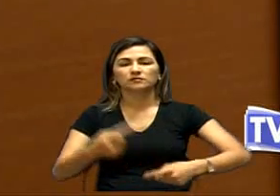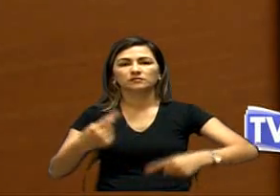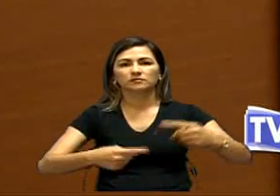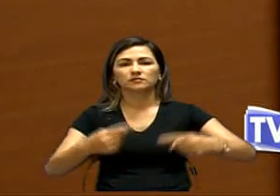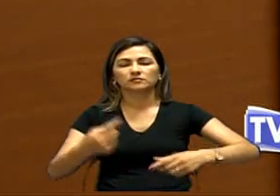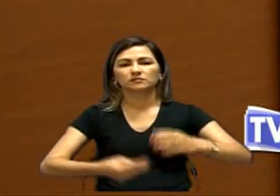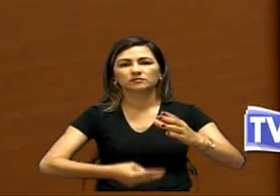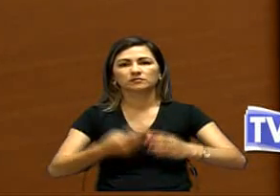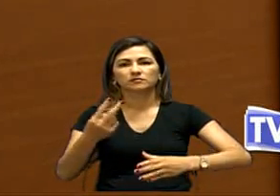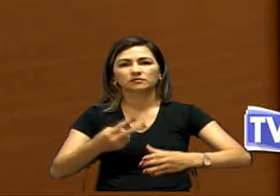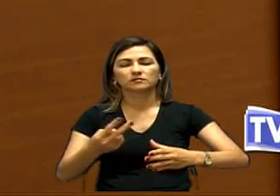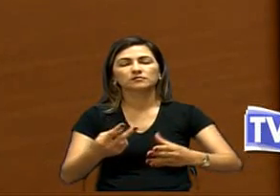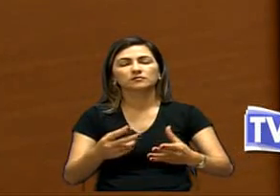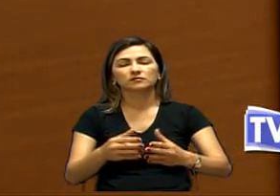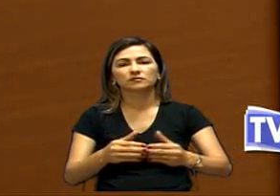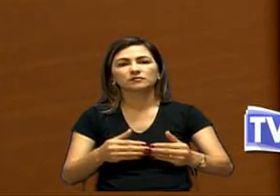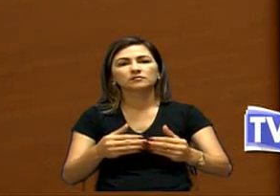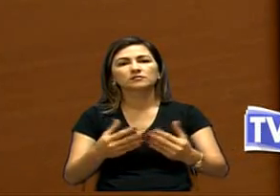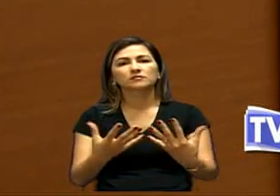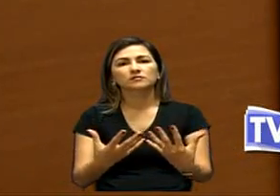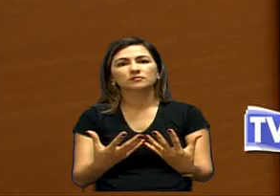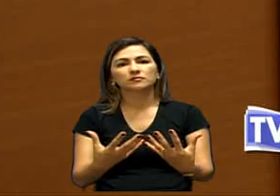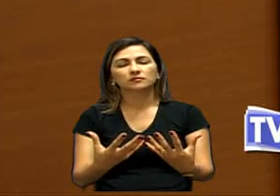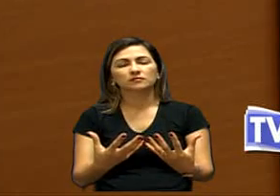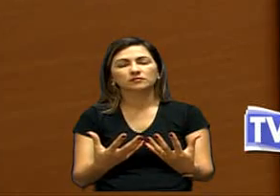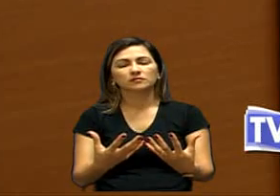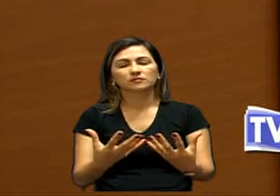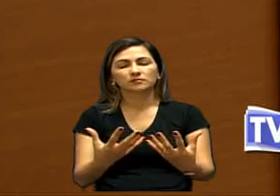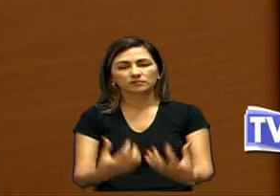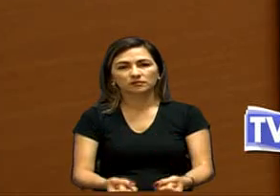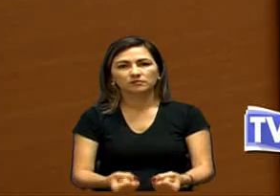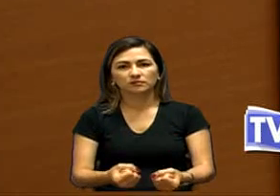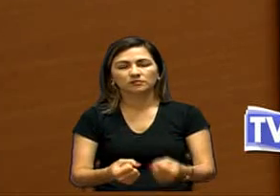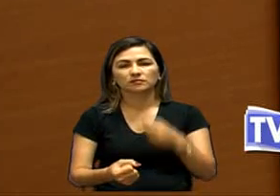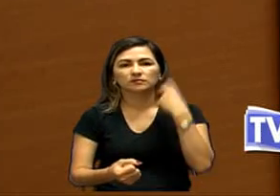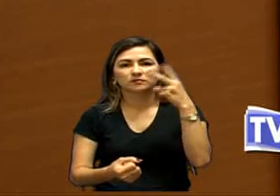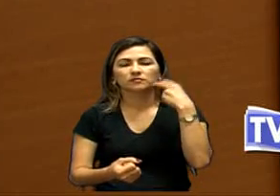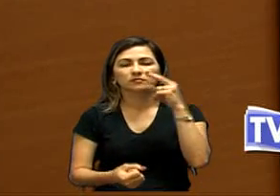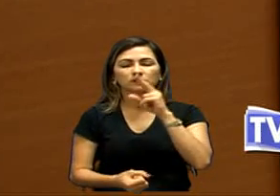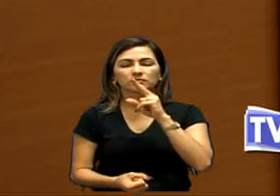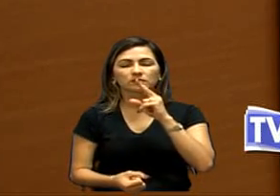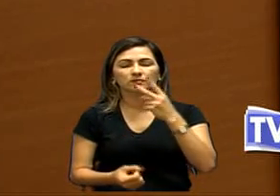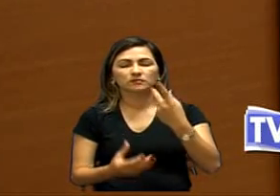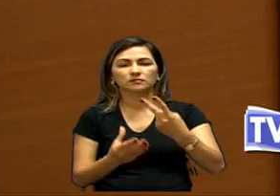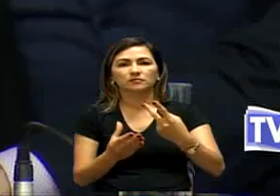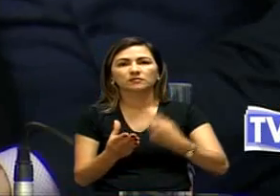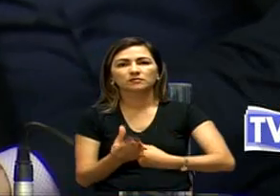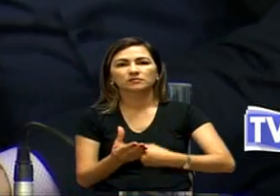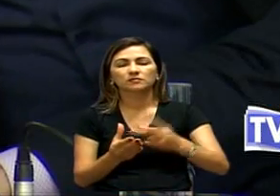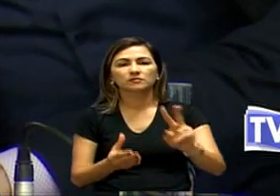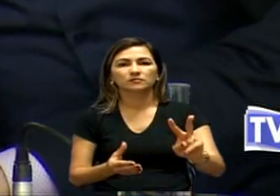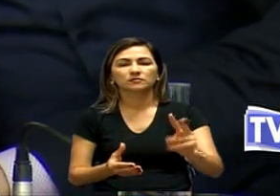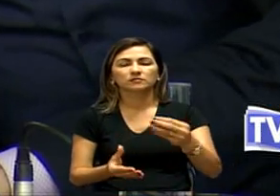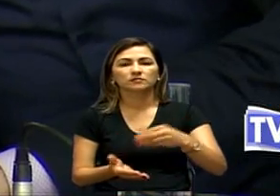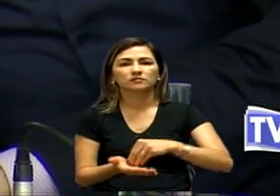Silvano Júnior, voto. Vitão. Vitão, voto. Péricles Regis, o voto.